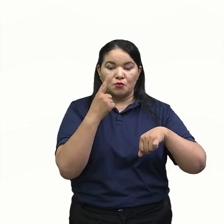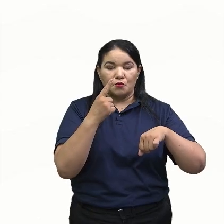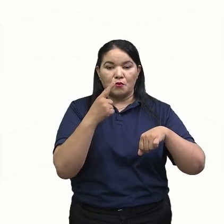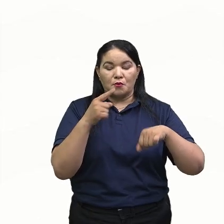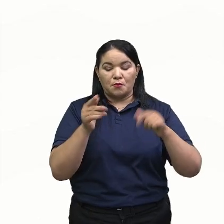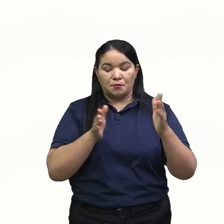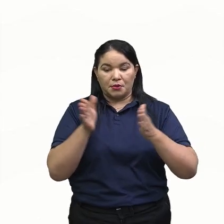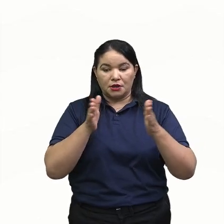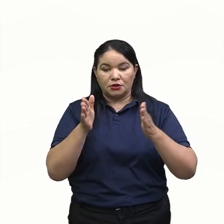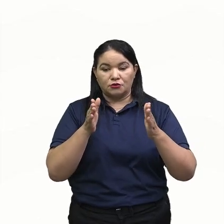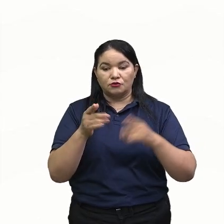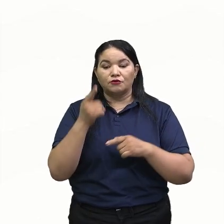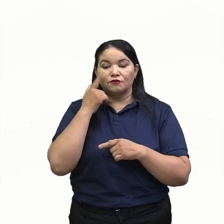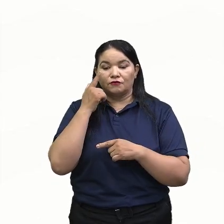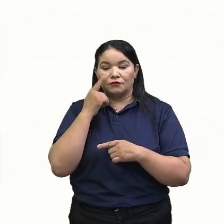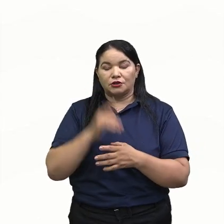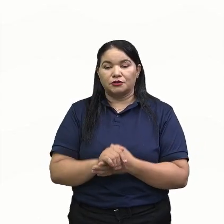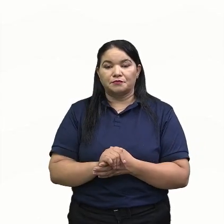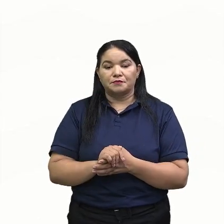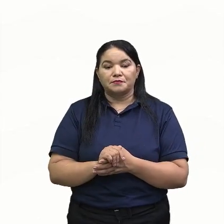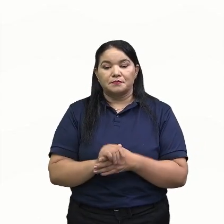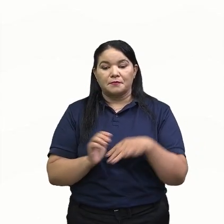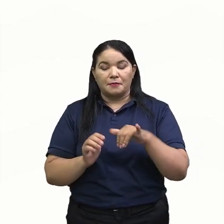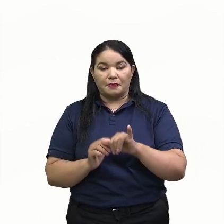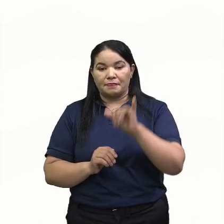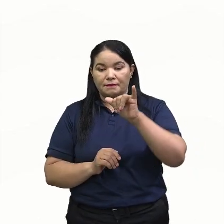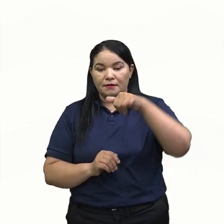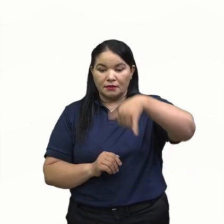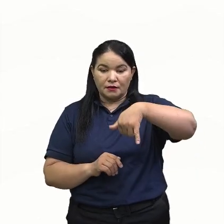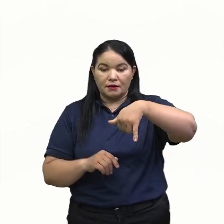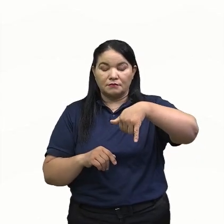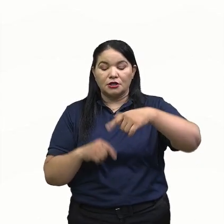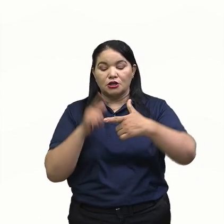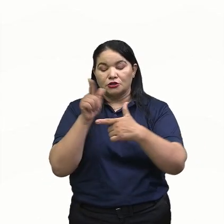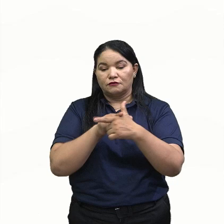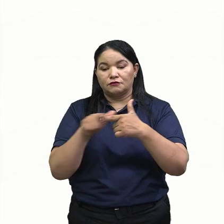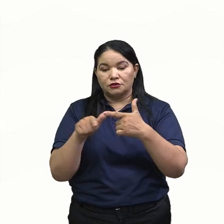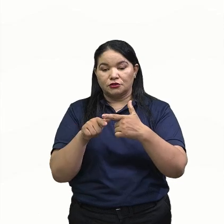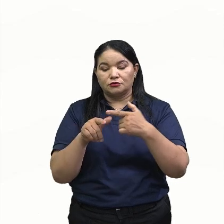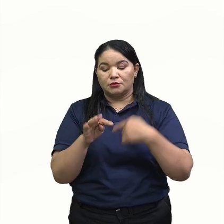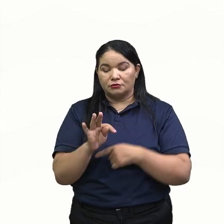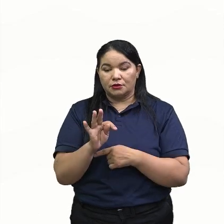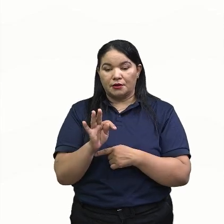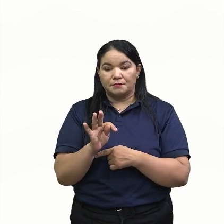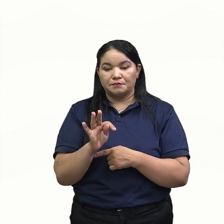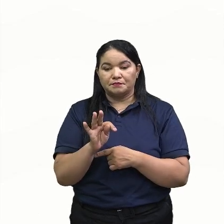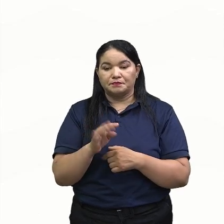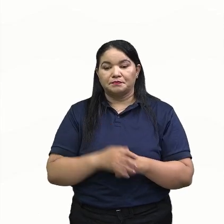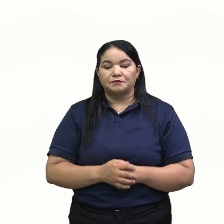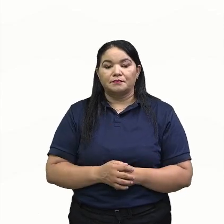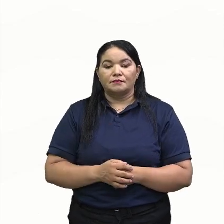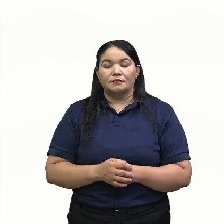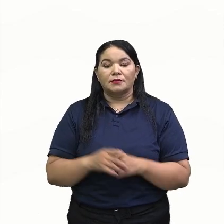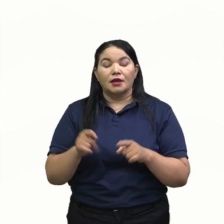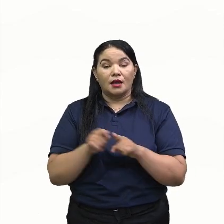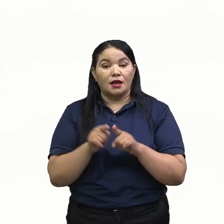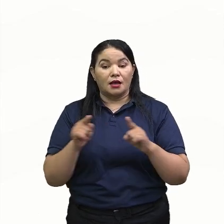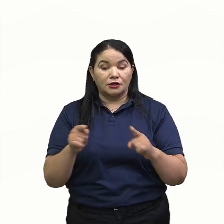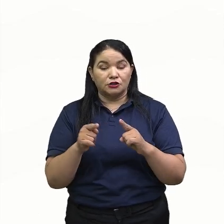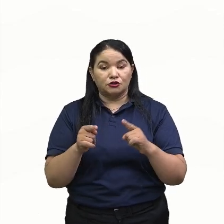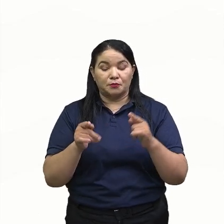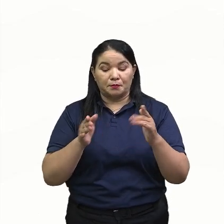certo? Ou seja, a velocidade é o lambda dividido pelo período. Mas como o período, tá,